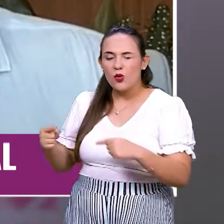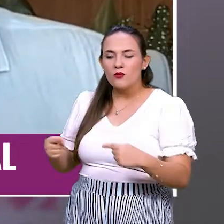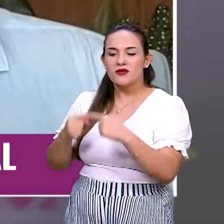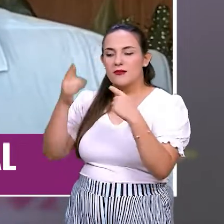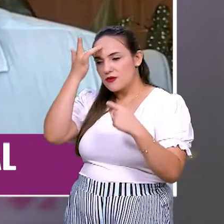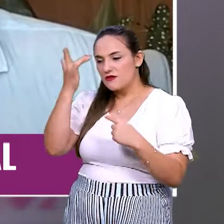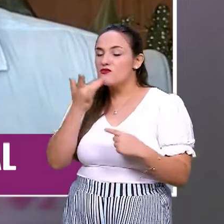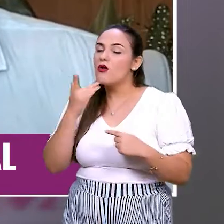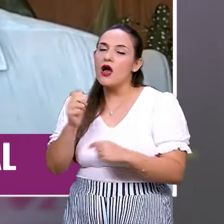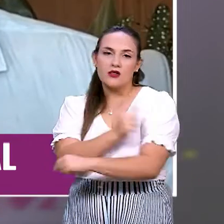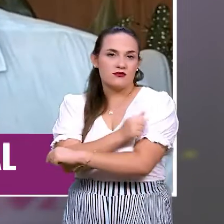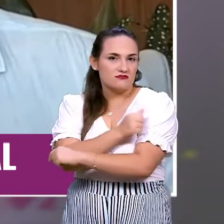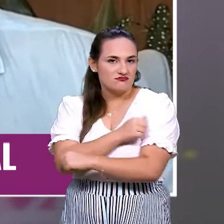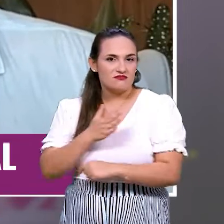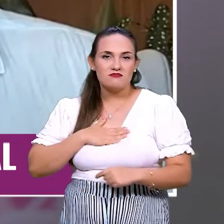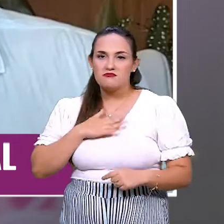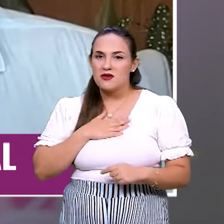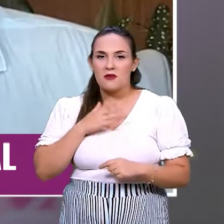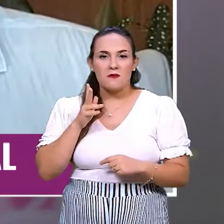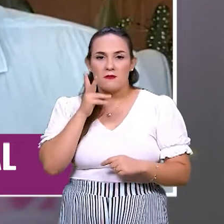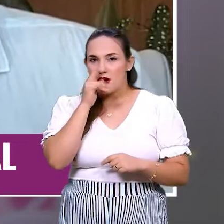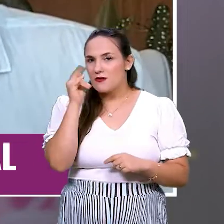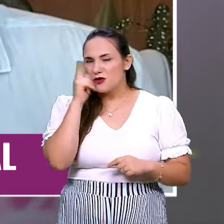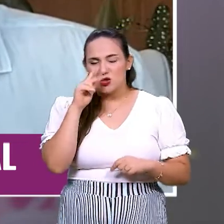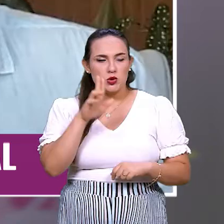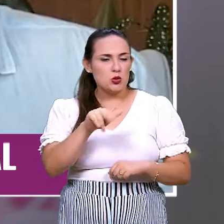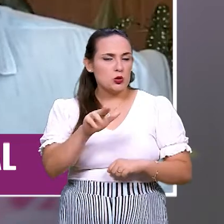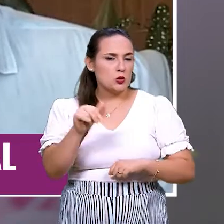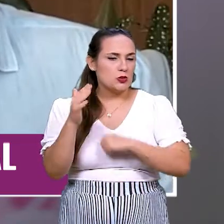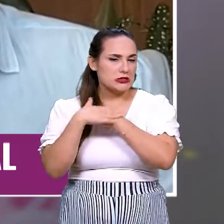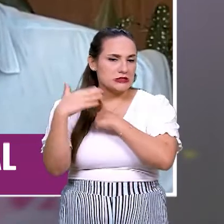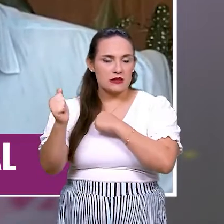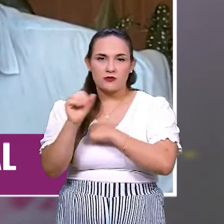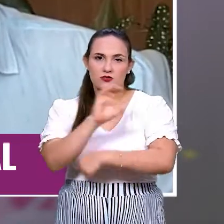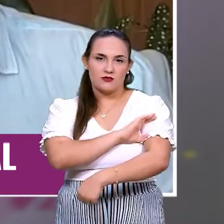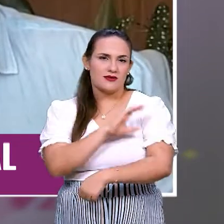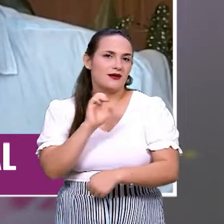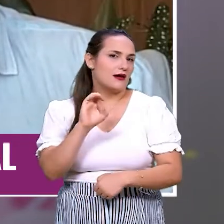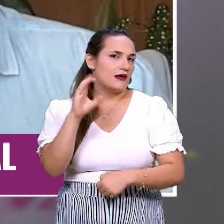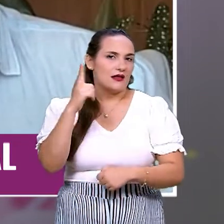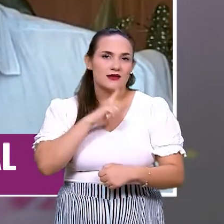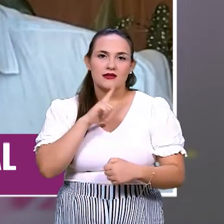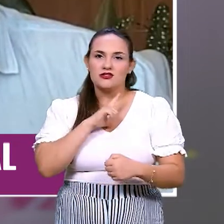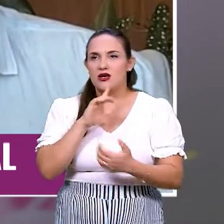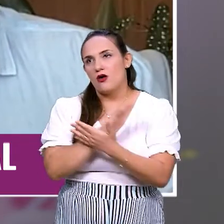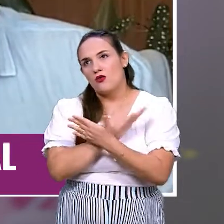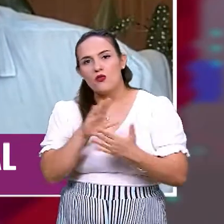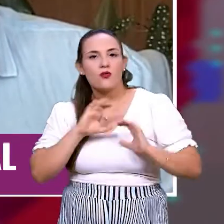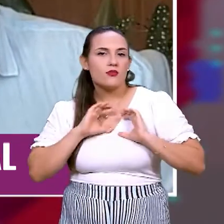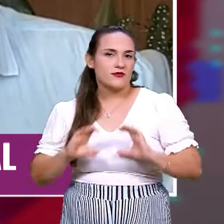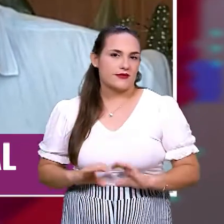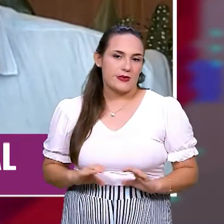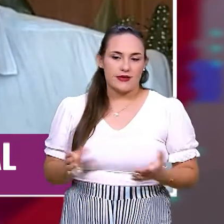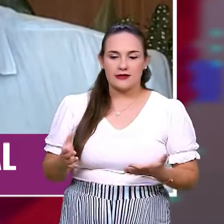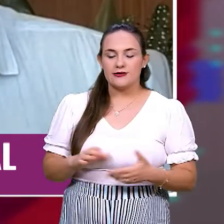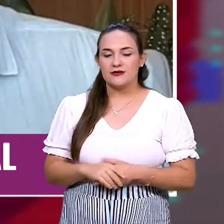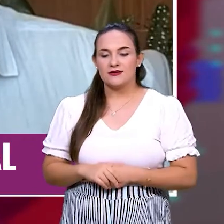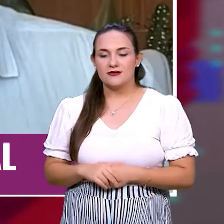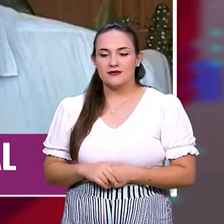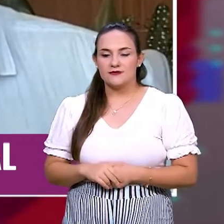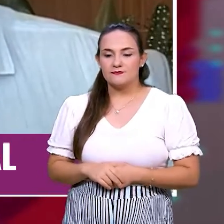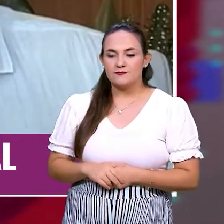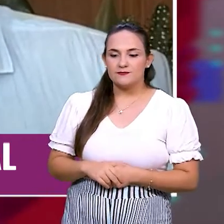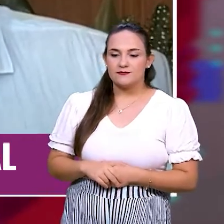se adaptar, né, ao aluno, e meus pais nunca mais foram chamados na coordenação. Claro, ainda tinha alguns